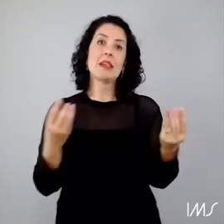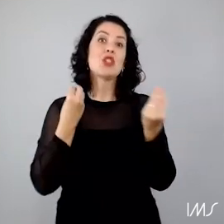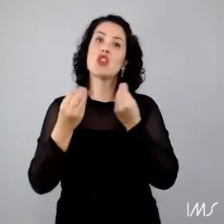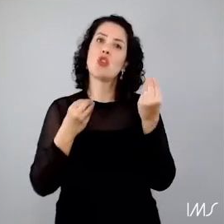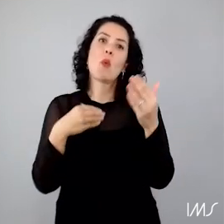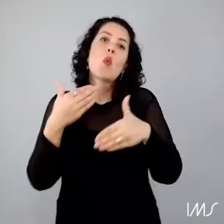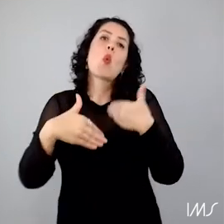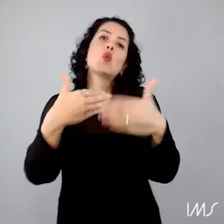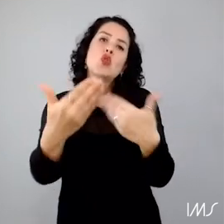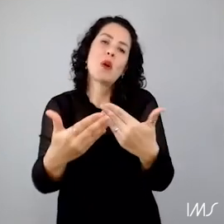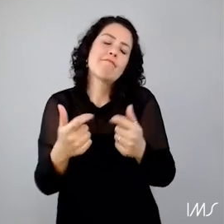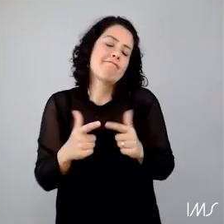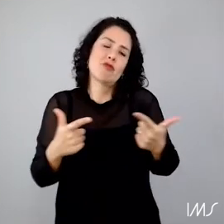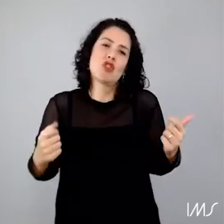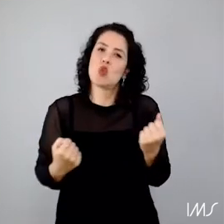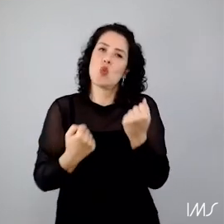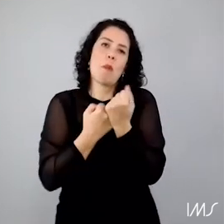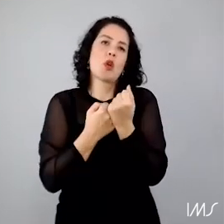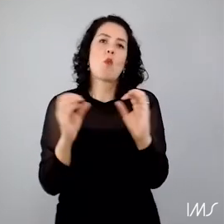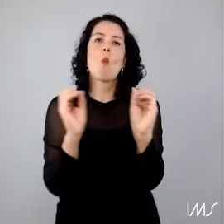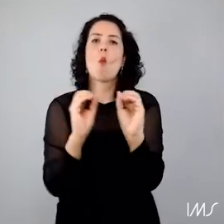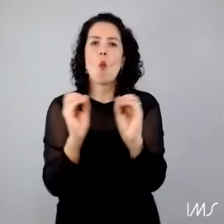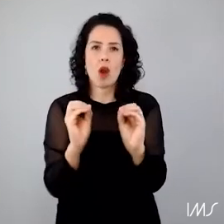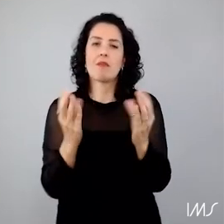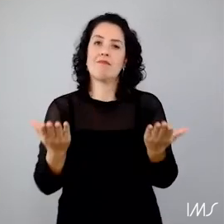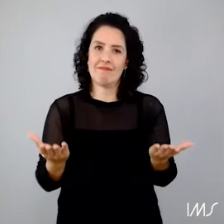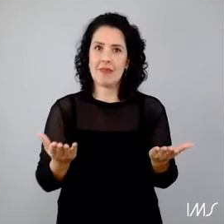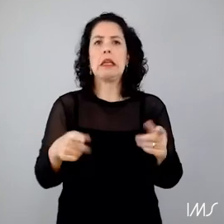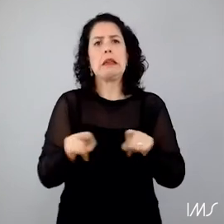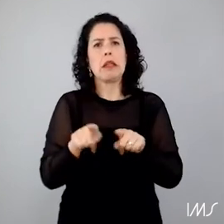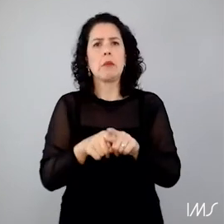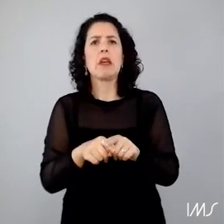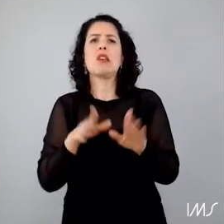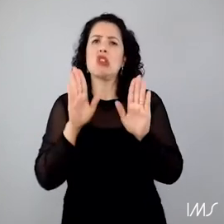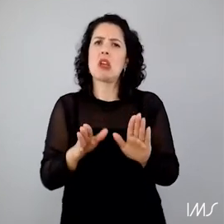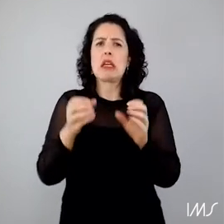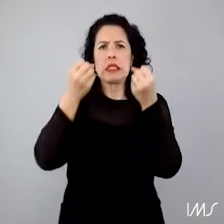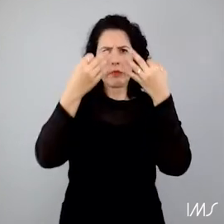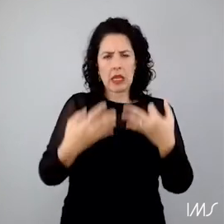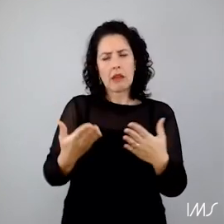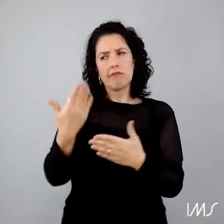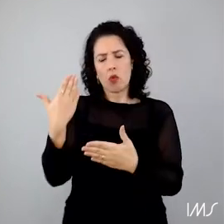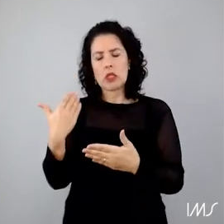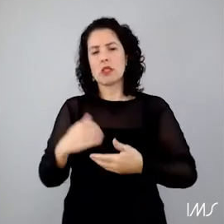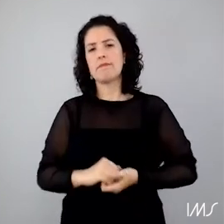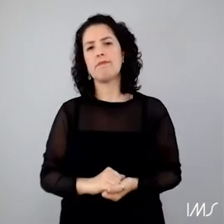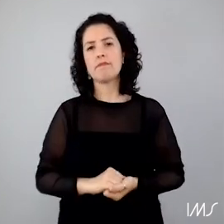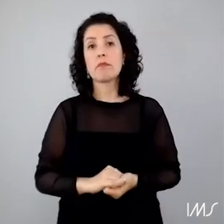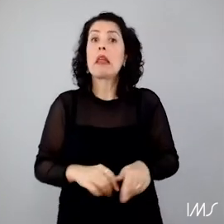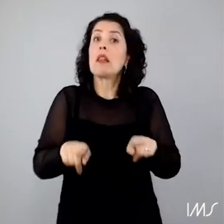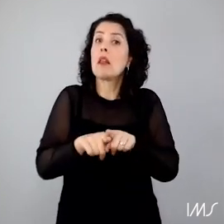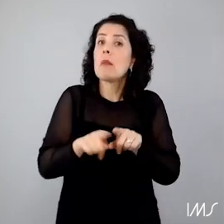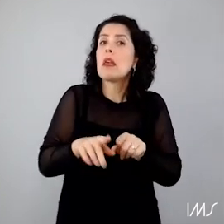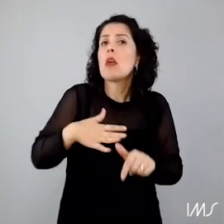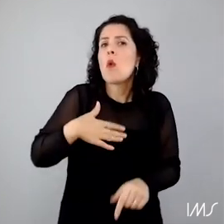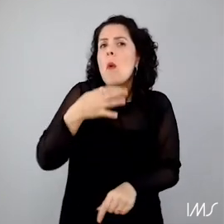de continuidade da sua própria história e das iniciativas múltiplas que já foram hoje aqui listadas.